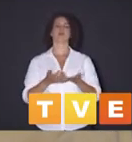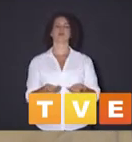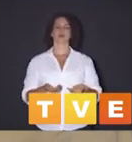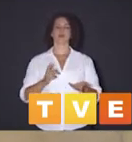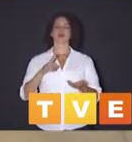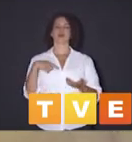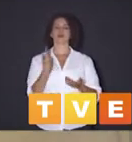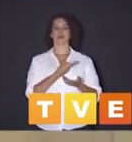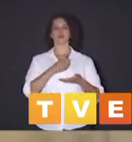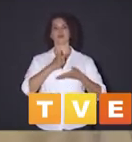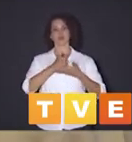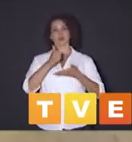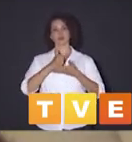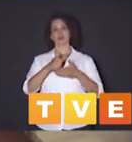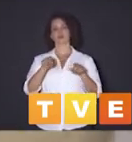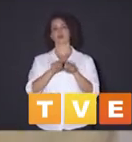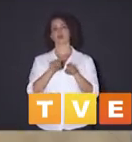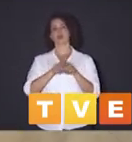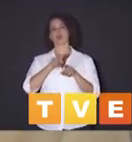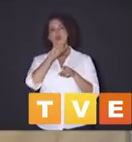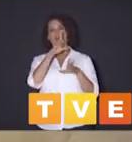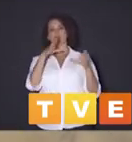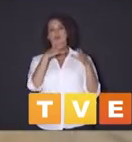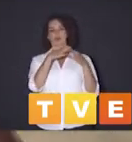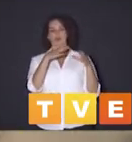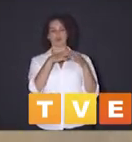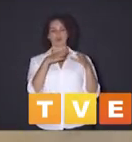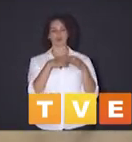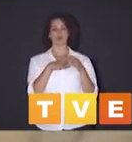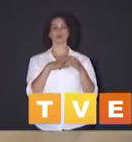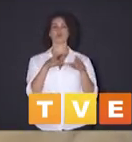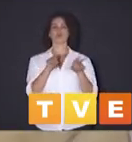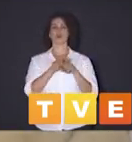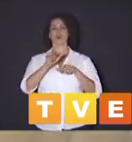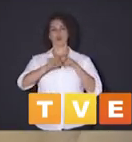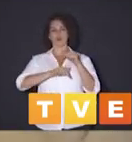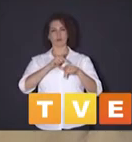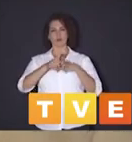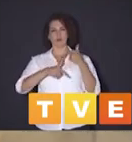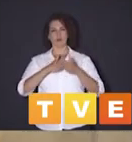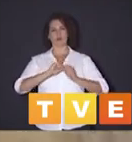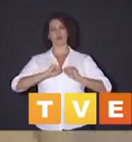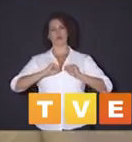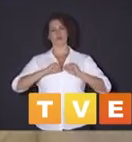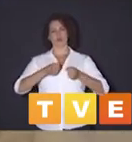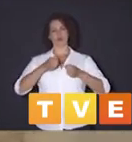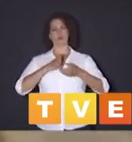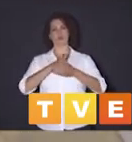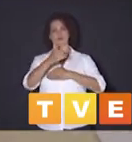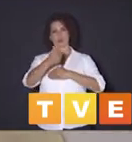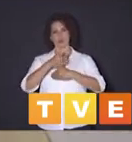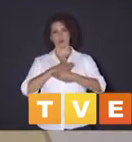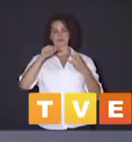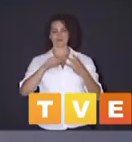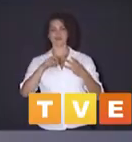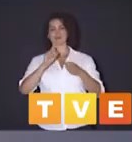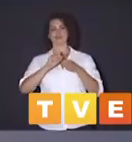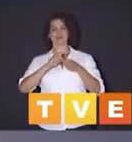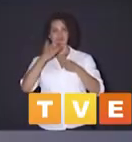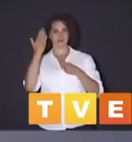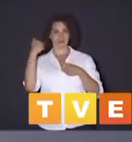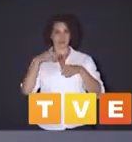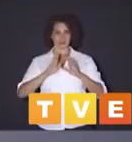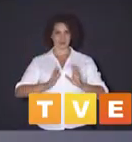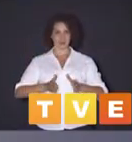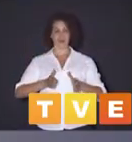do de pesquisadores do navid temos também trabalhando forte para levar até a cidade para o cinema também vou falar um